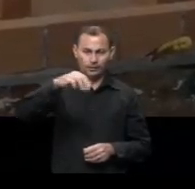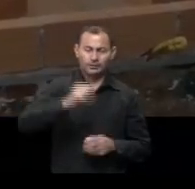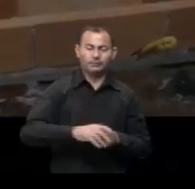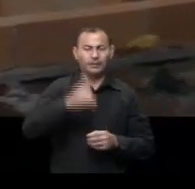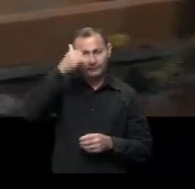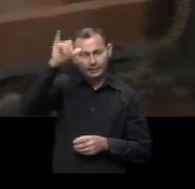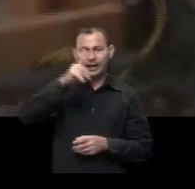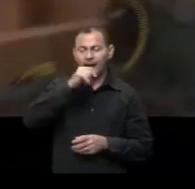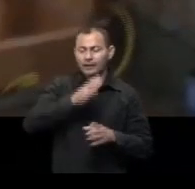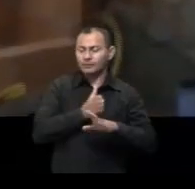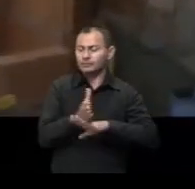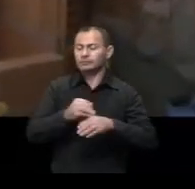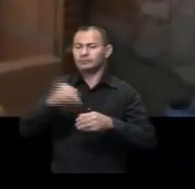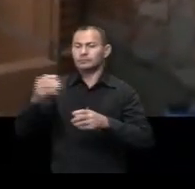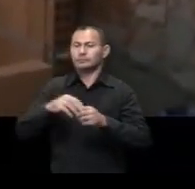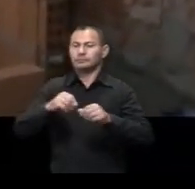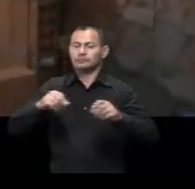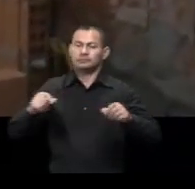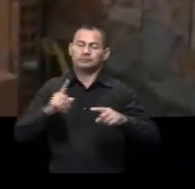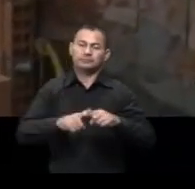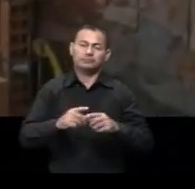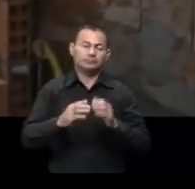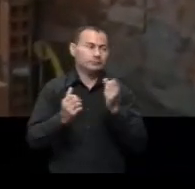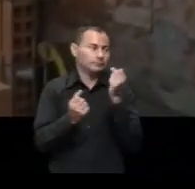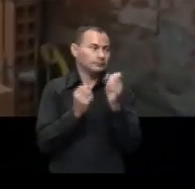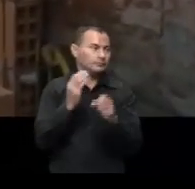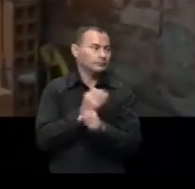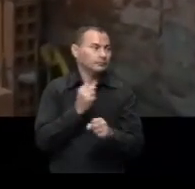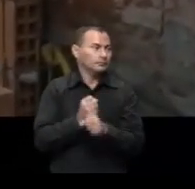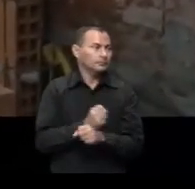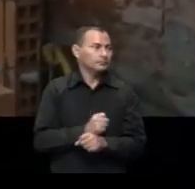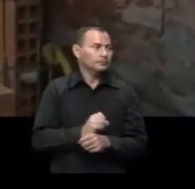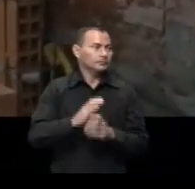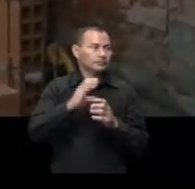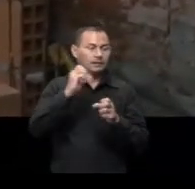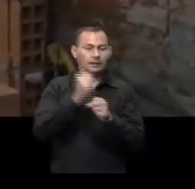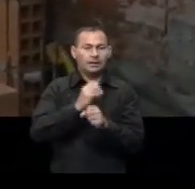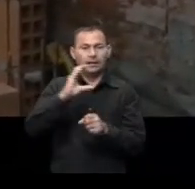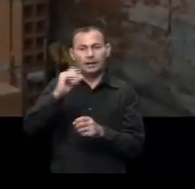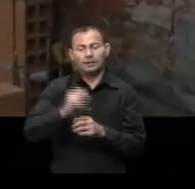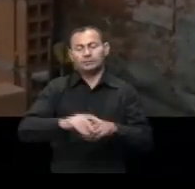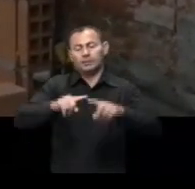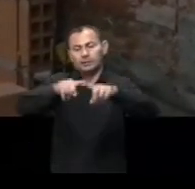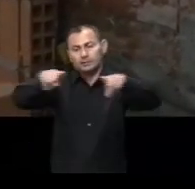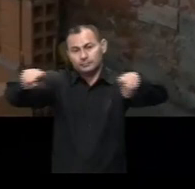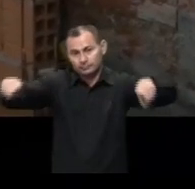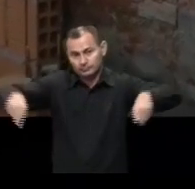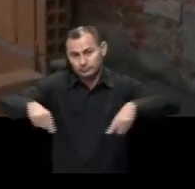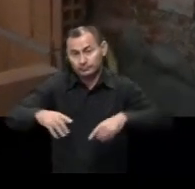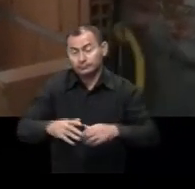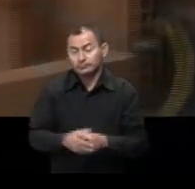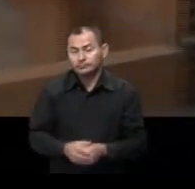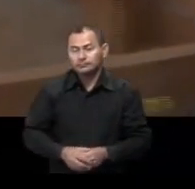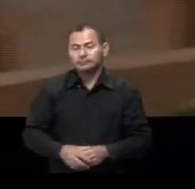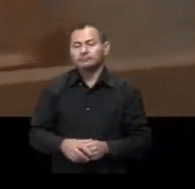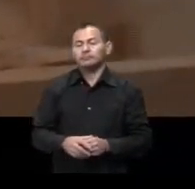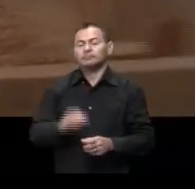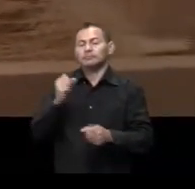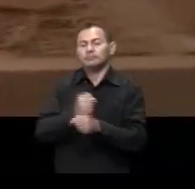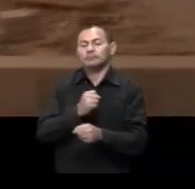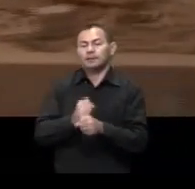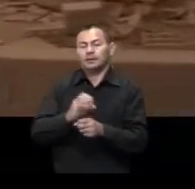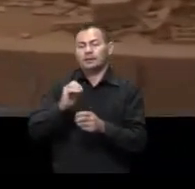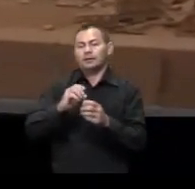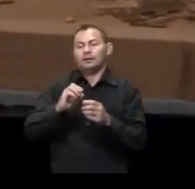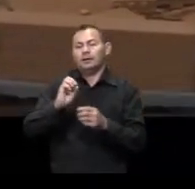água vá para o terreno vizinho. Porque aquela parede ali provavelmente vai ser uma casa, vai ser uma sala, né? Então ali o levantamento